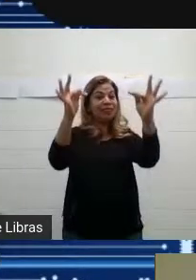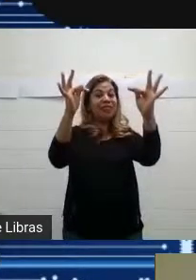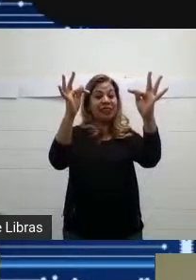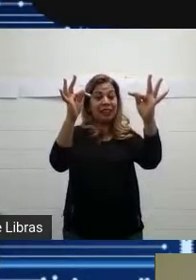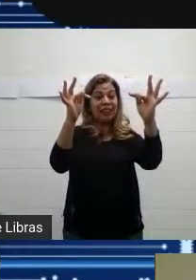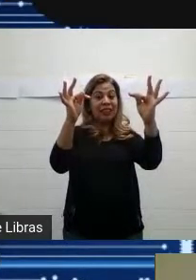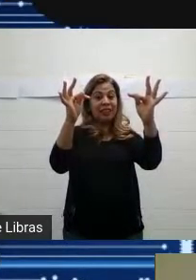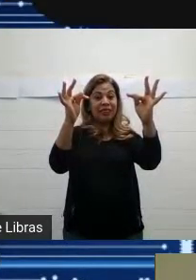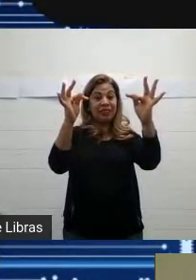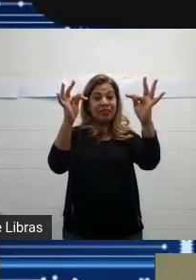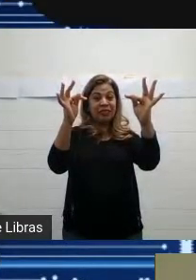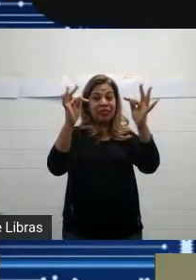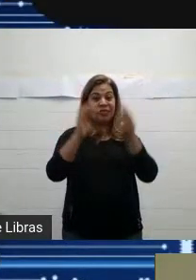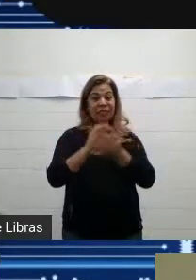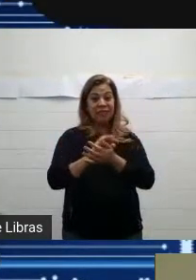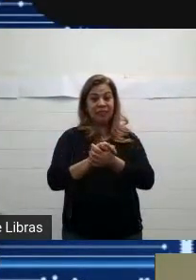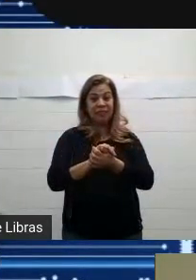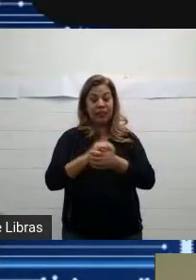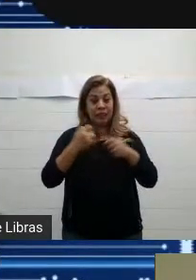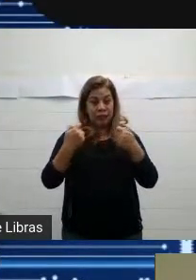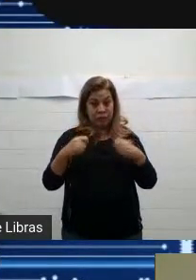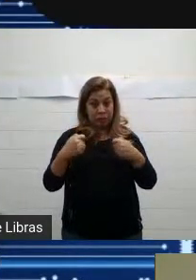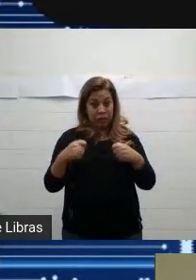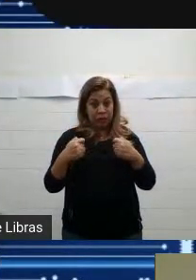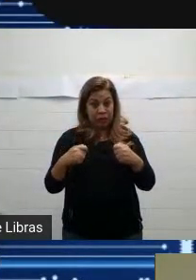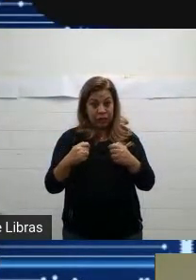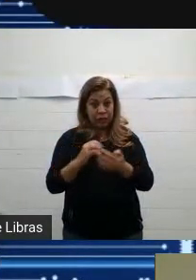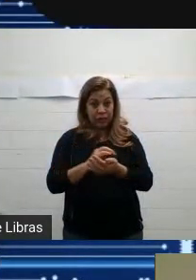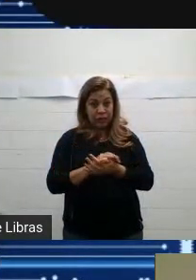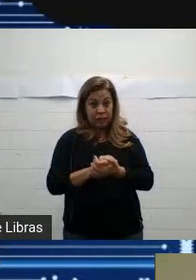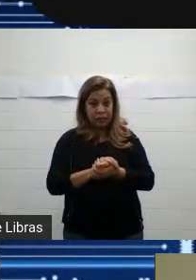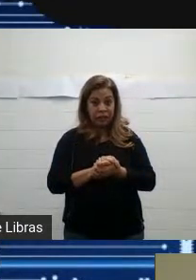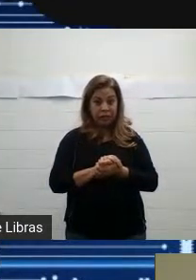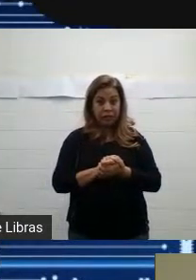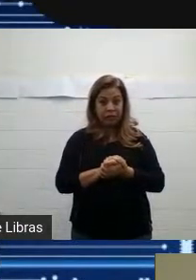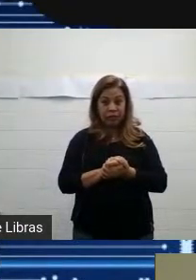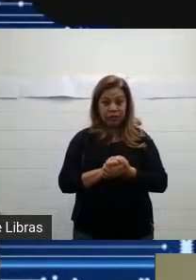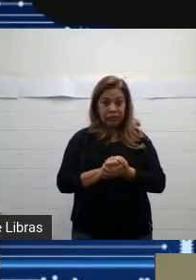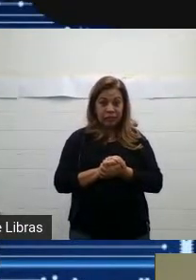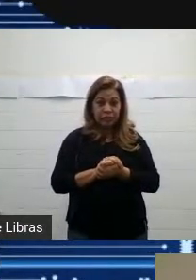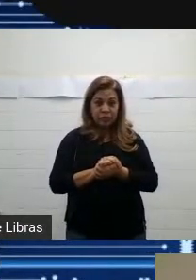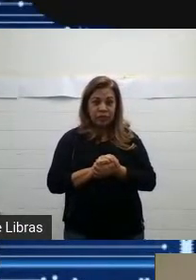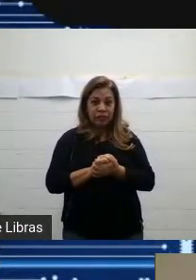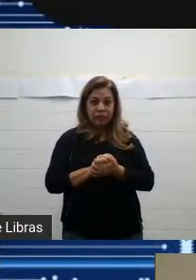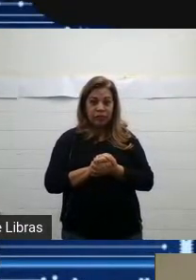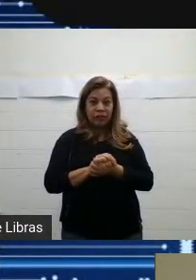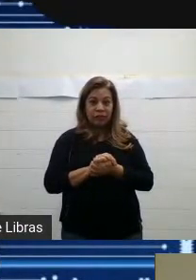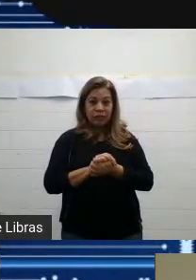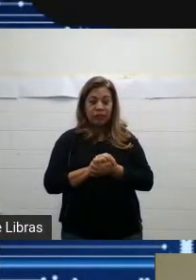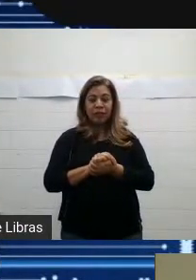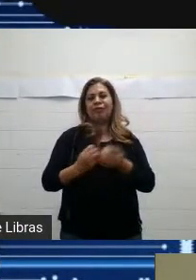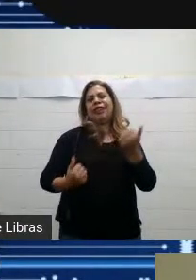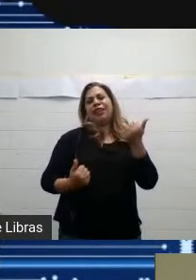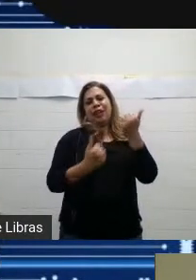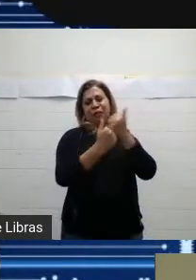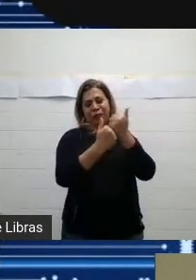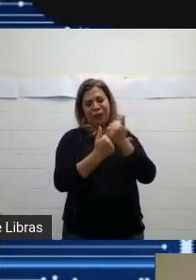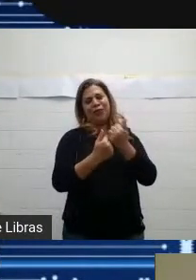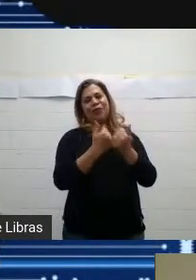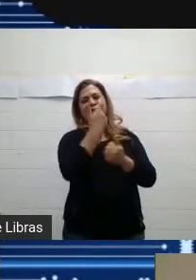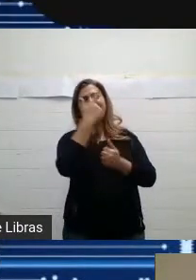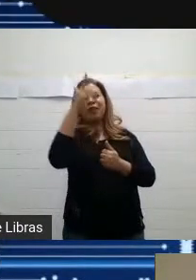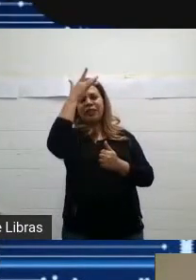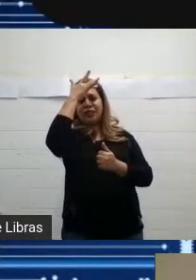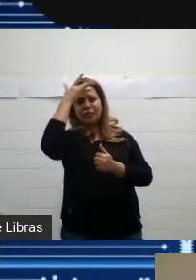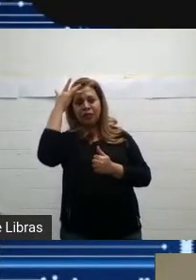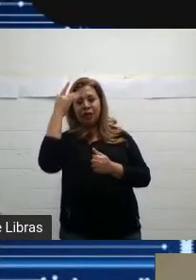se precisa de usar essas TICs, essas tecnologias, a gente precisa de apoio de outras pessoas, né? Até porque a